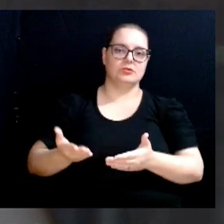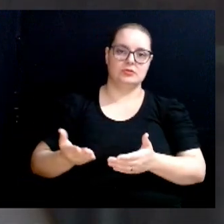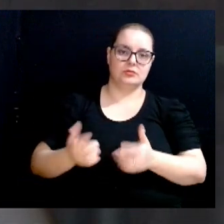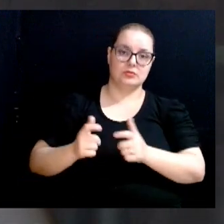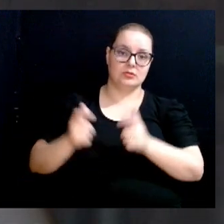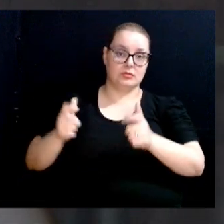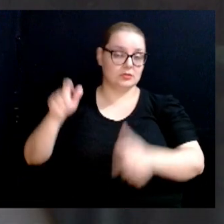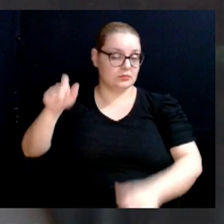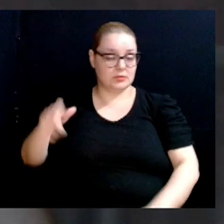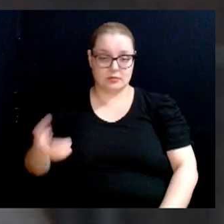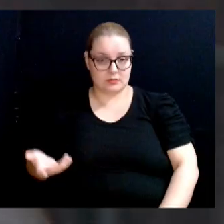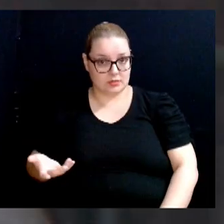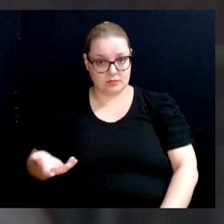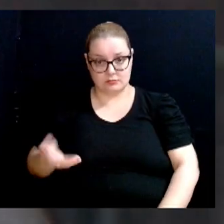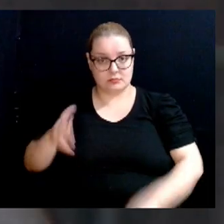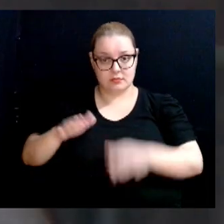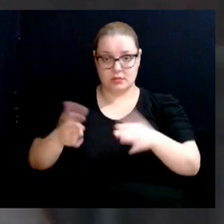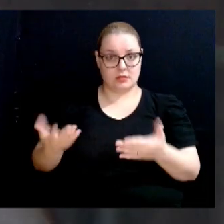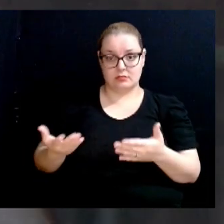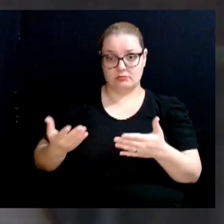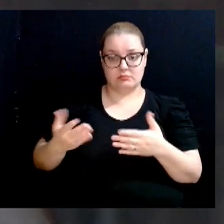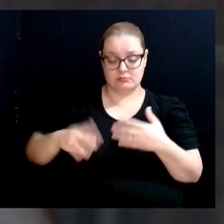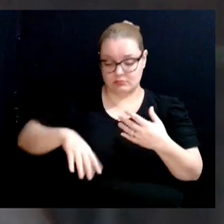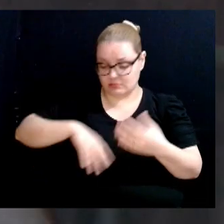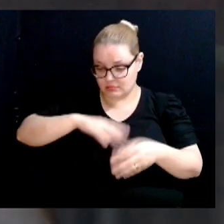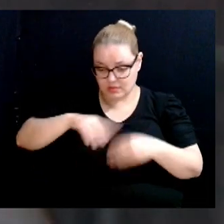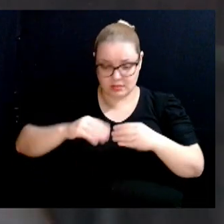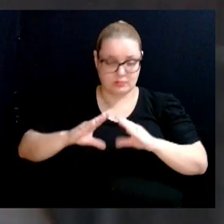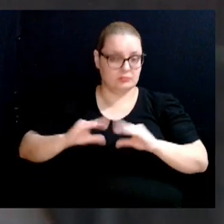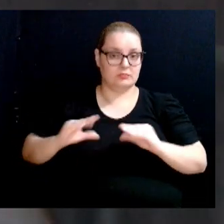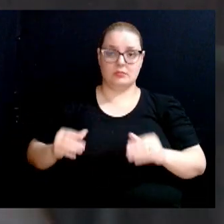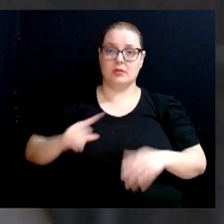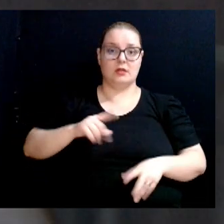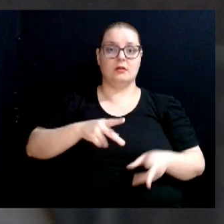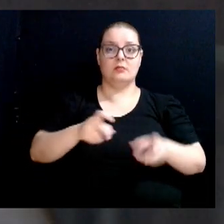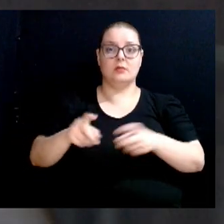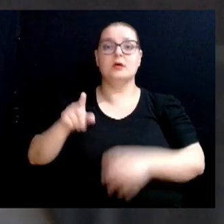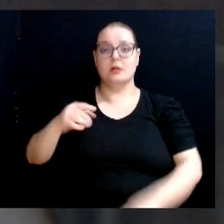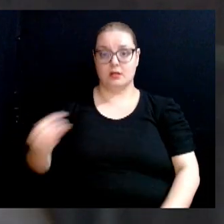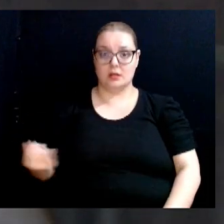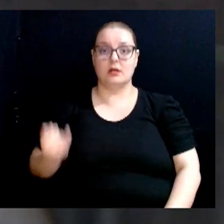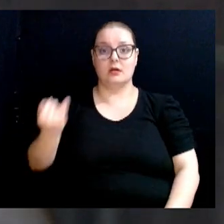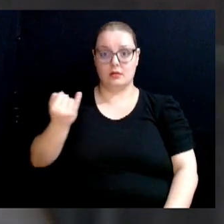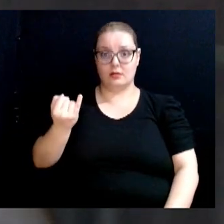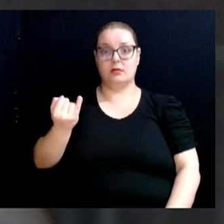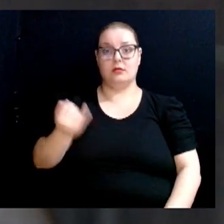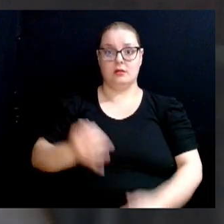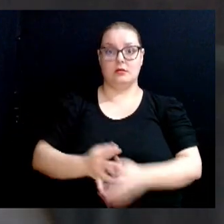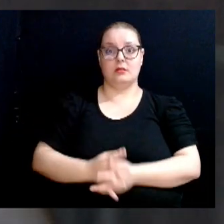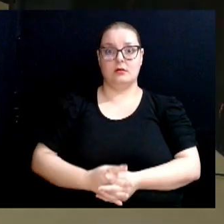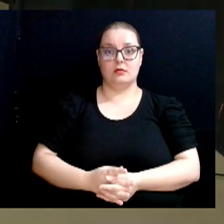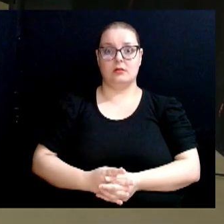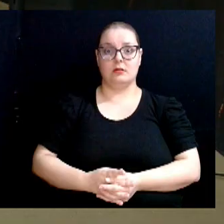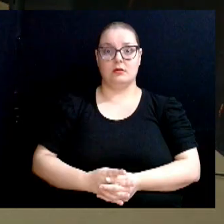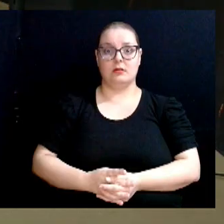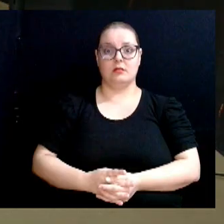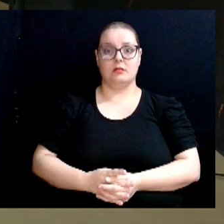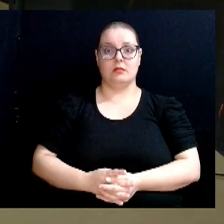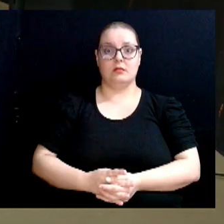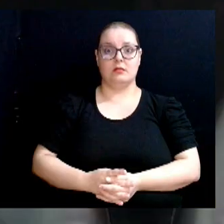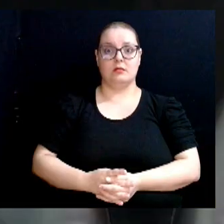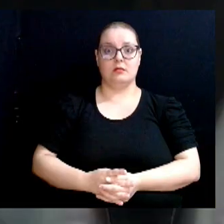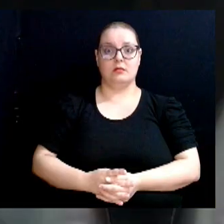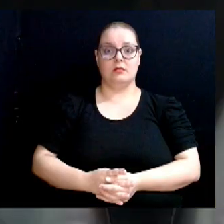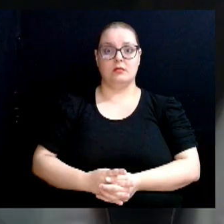às vezes é porque entrou no nimbo da zona de conforto e não percebe. É importante, né? Eu acho que para além